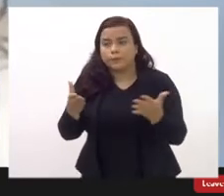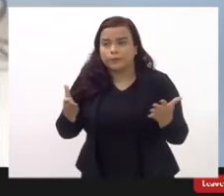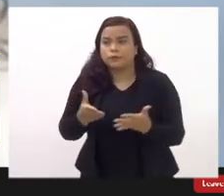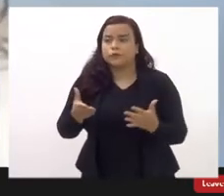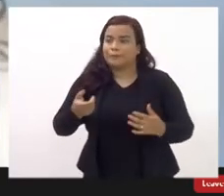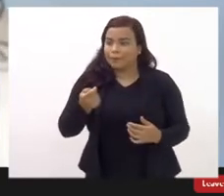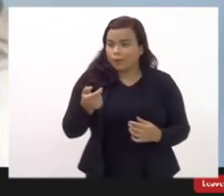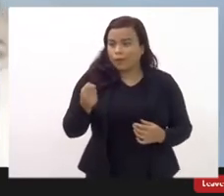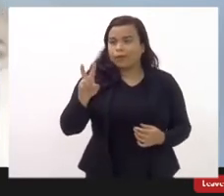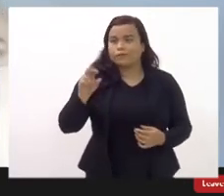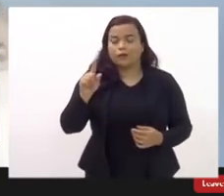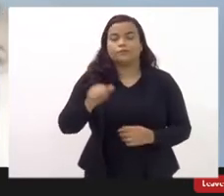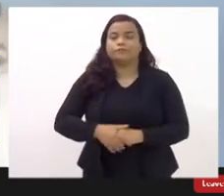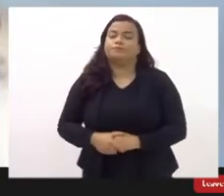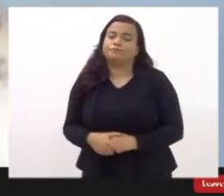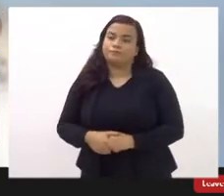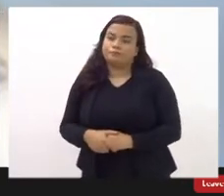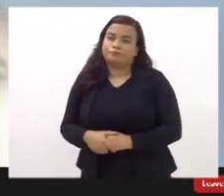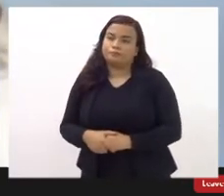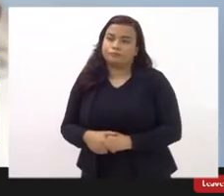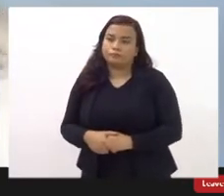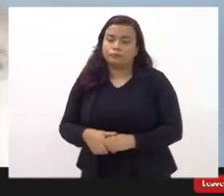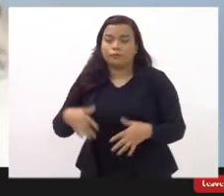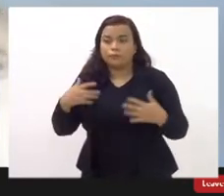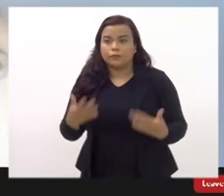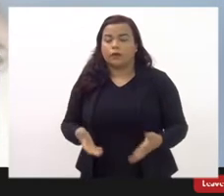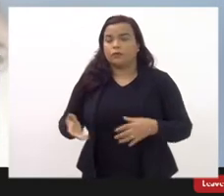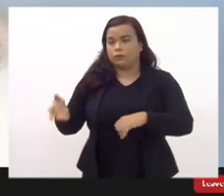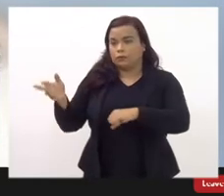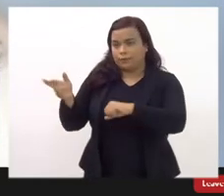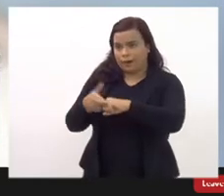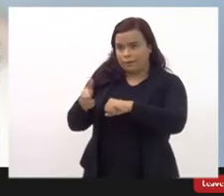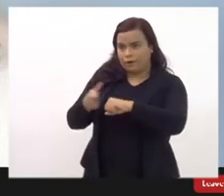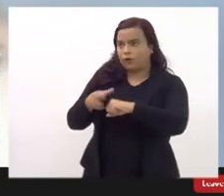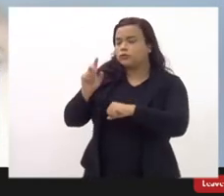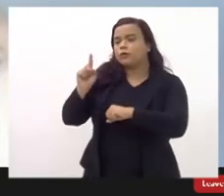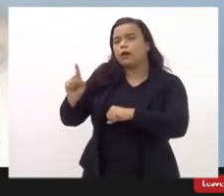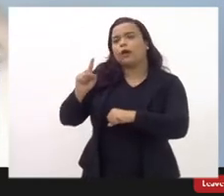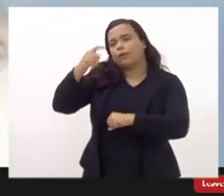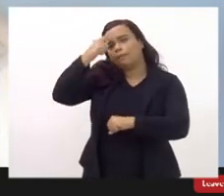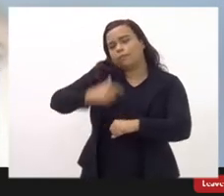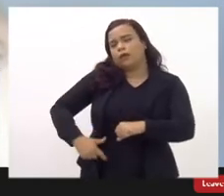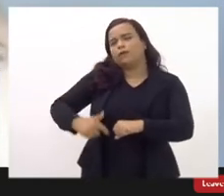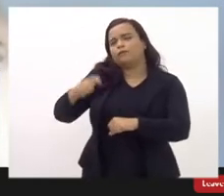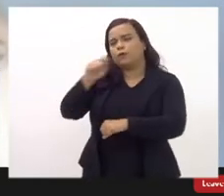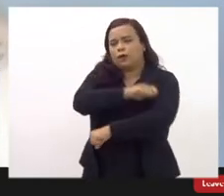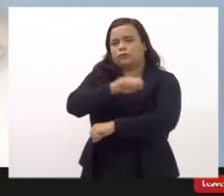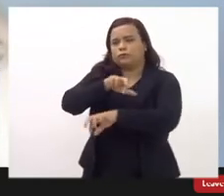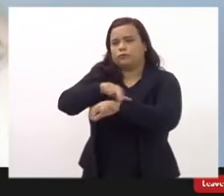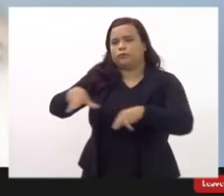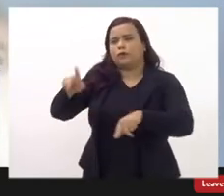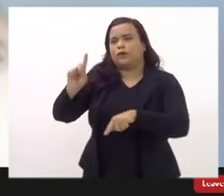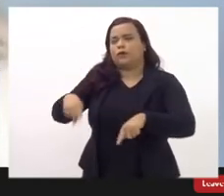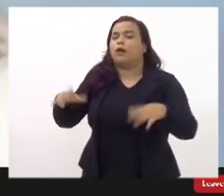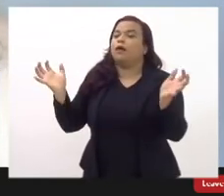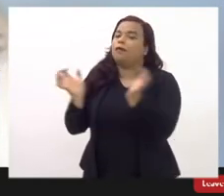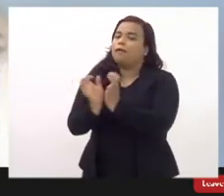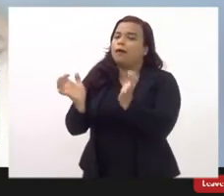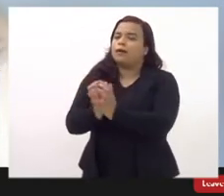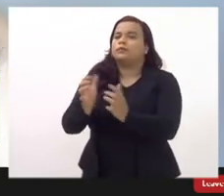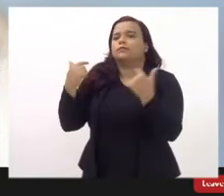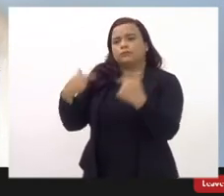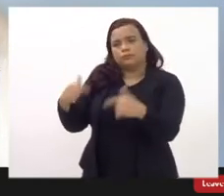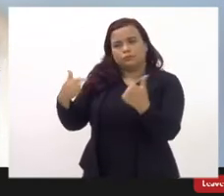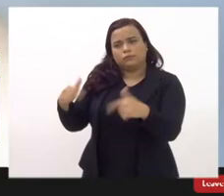de vagas. Bom, em Belfor Roxo, o perfil dos estudantes atendidos são oriundos das classes trabalhadoras mais